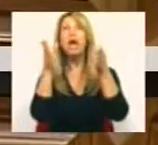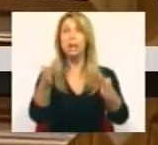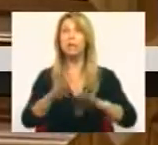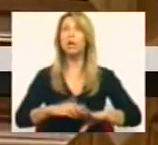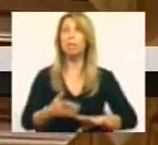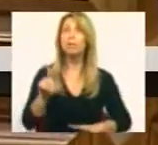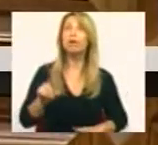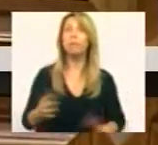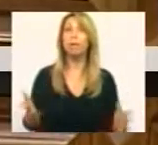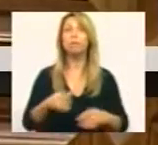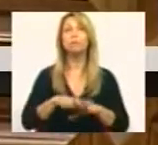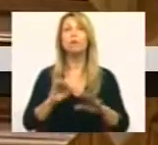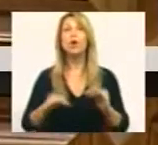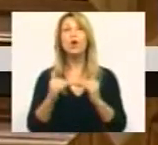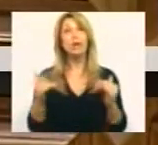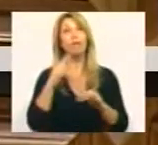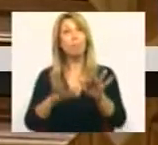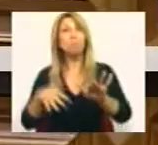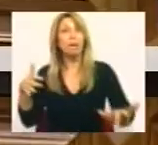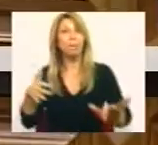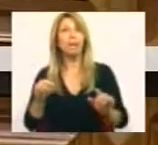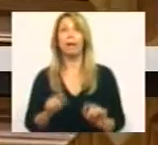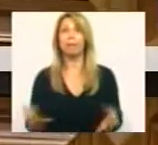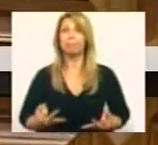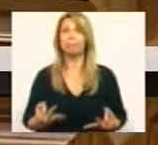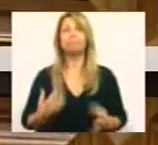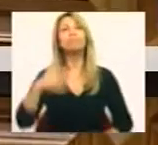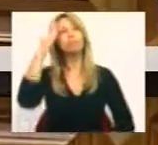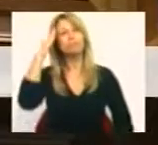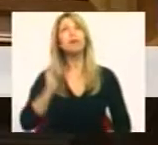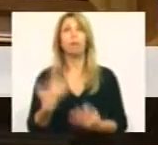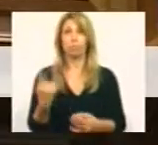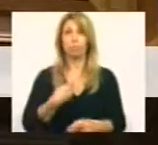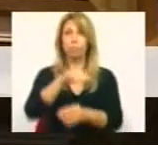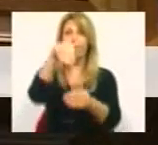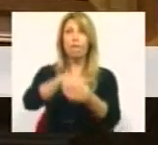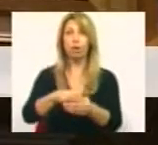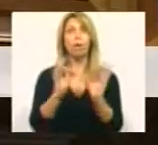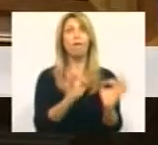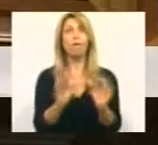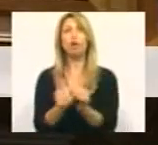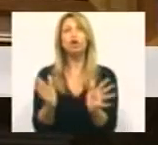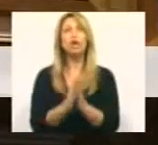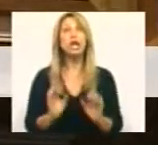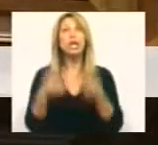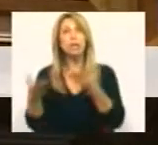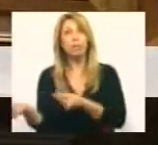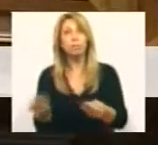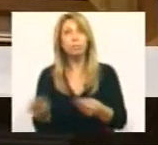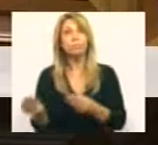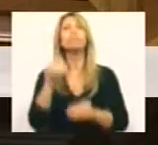também ao nível parlamentar. Julgamos, e vamos votar a favor de todas as iniciativas apresentadas,